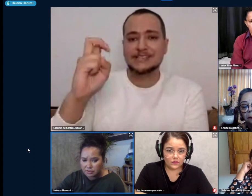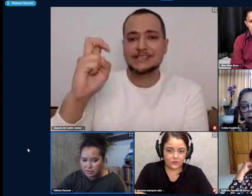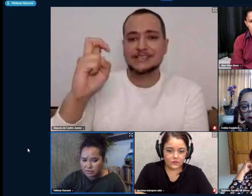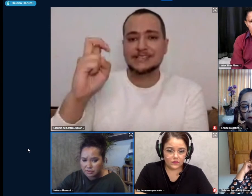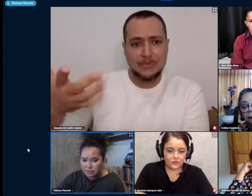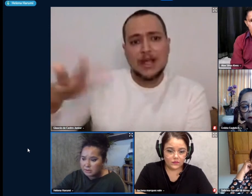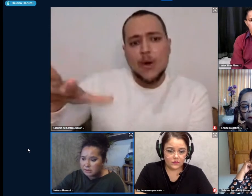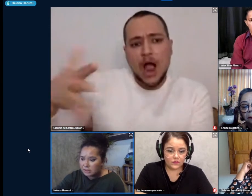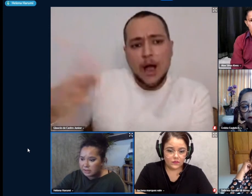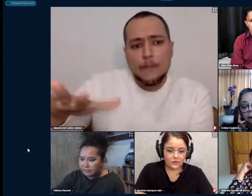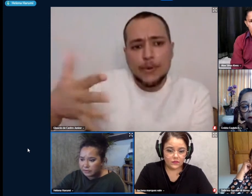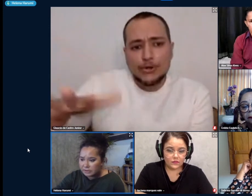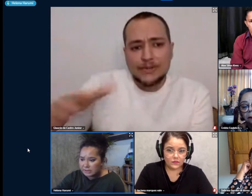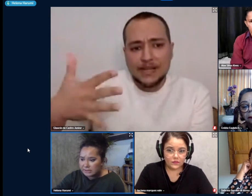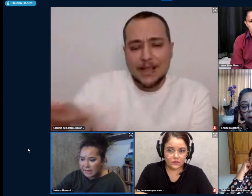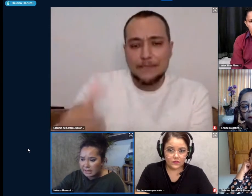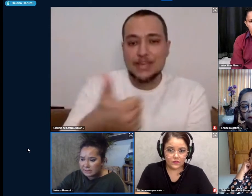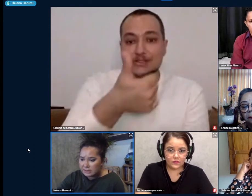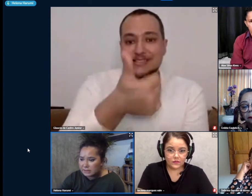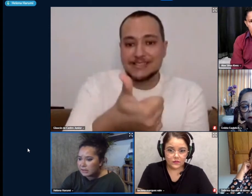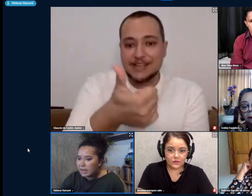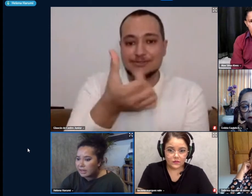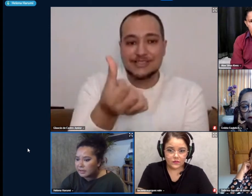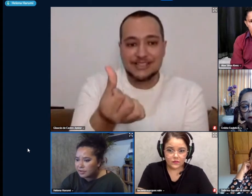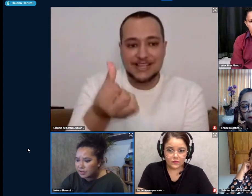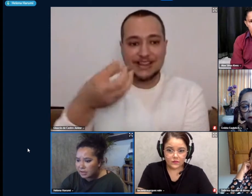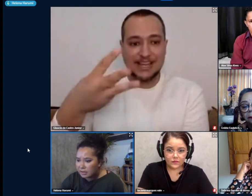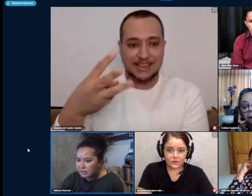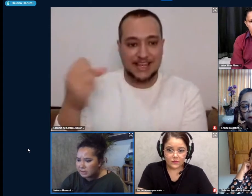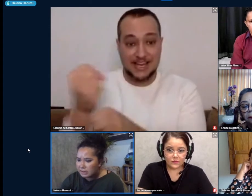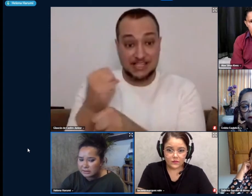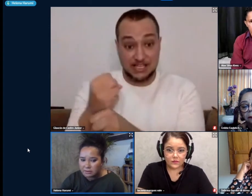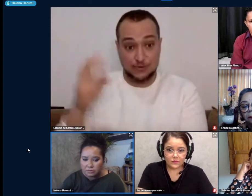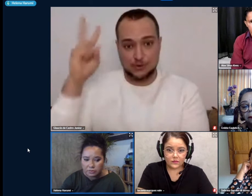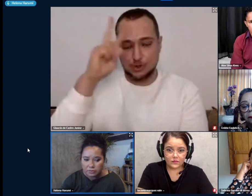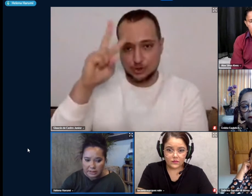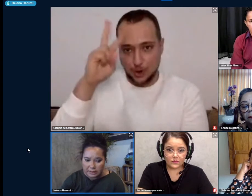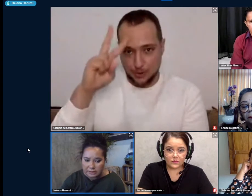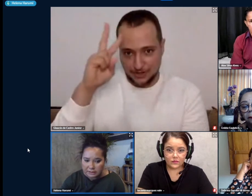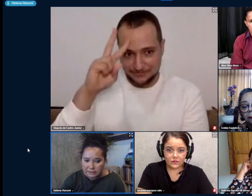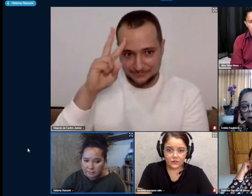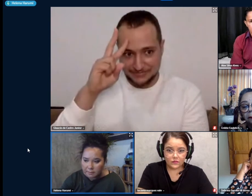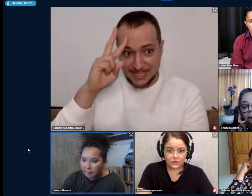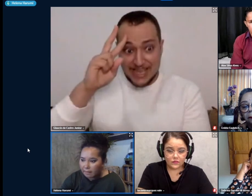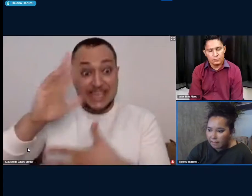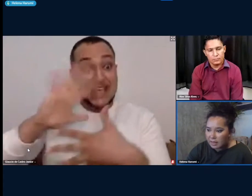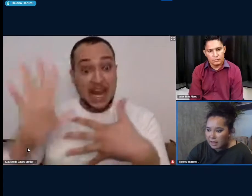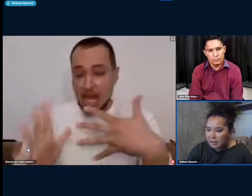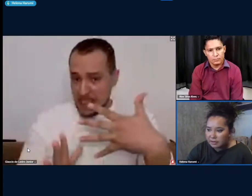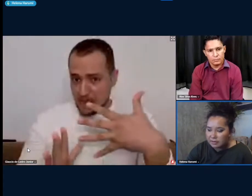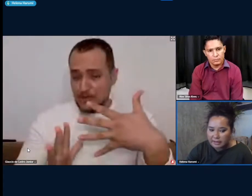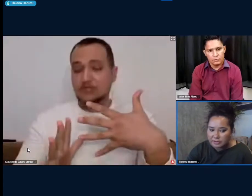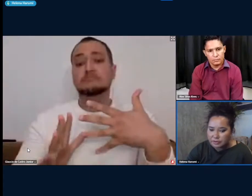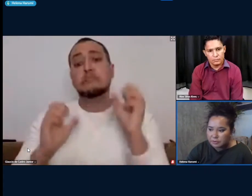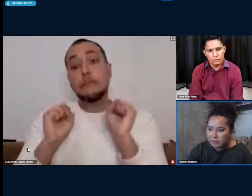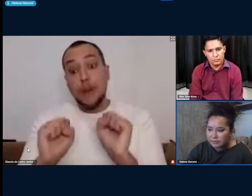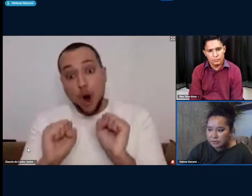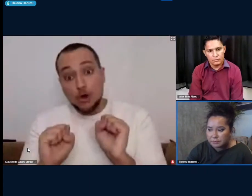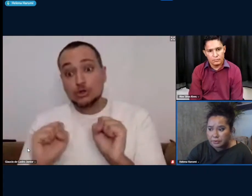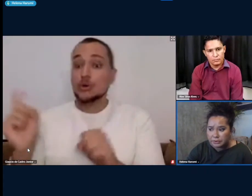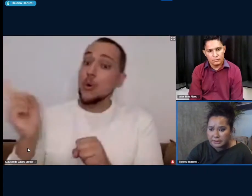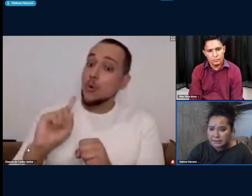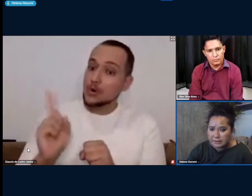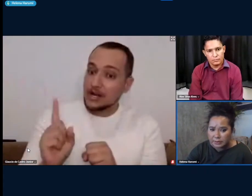de história, que foi utilizada desde a criação do INES, né, que data de